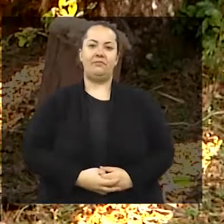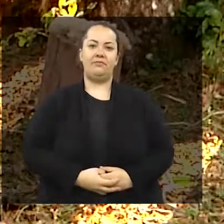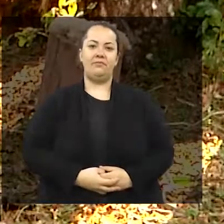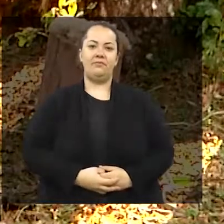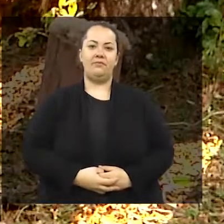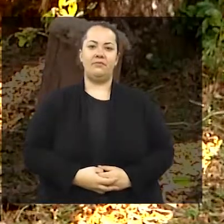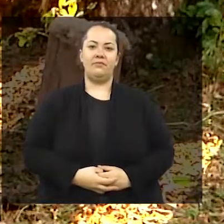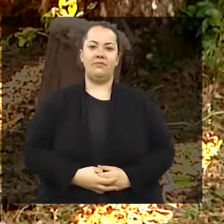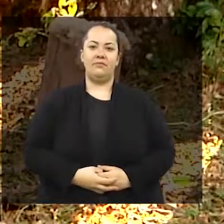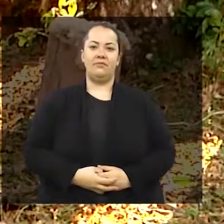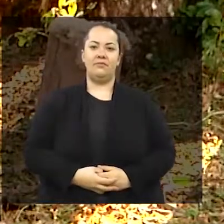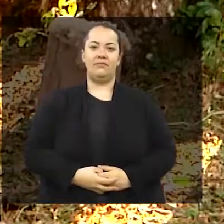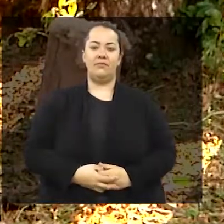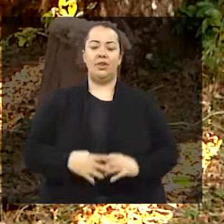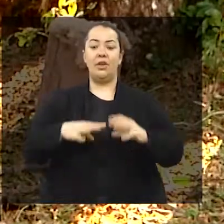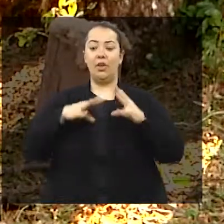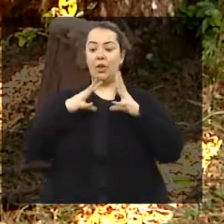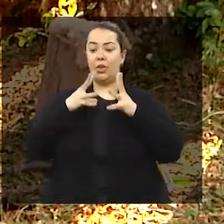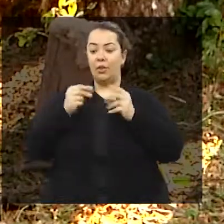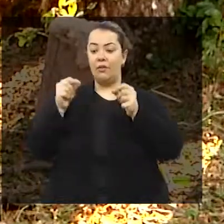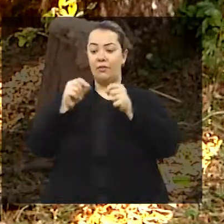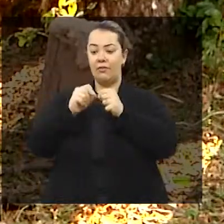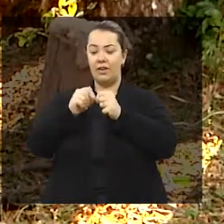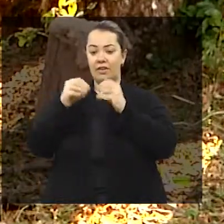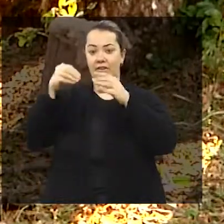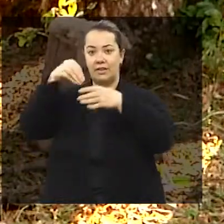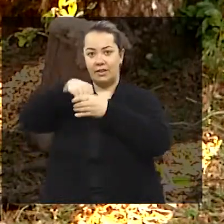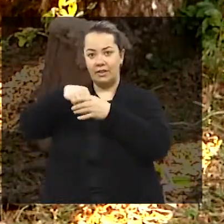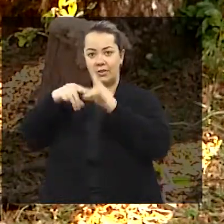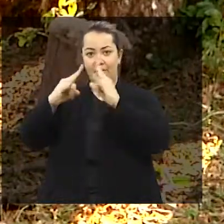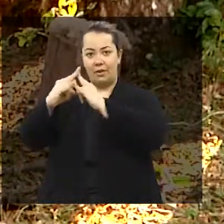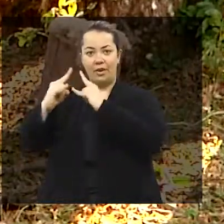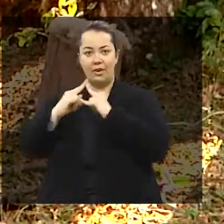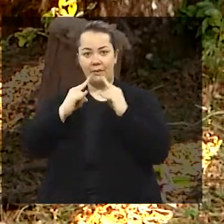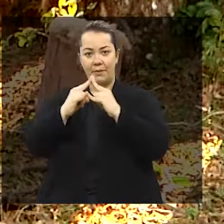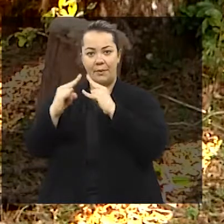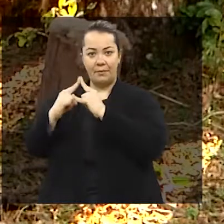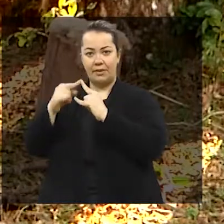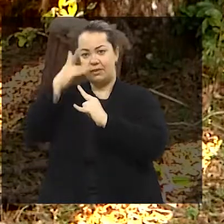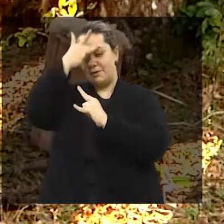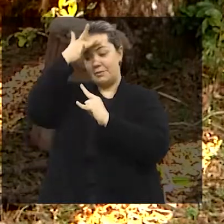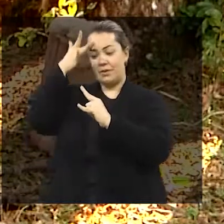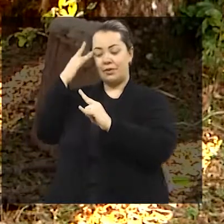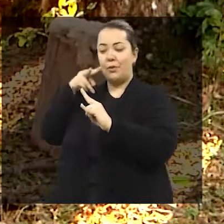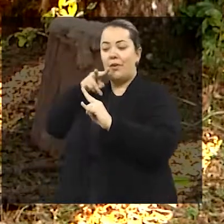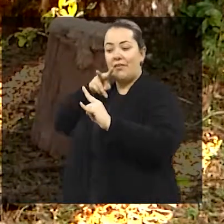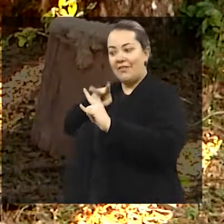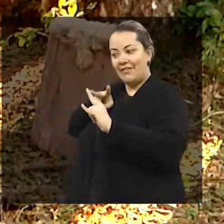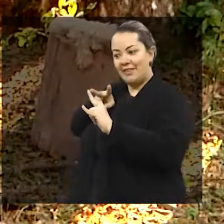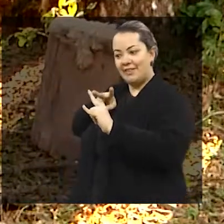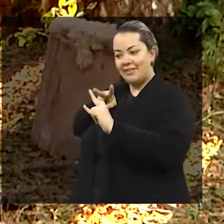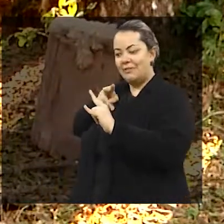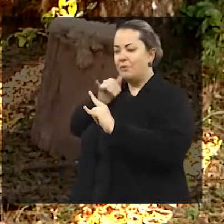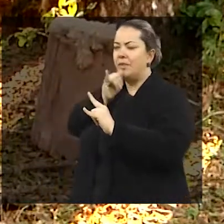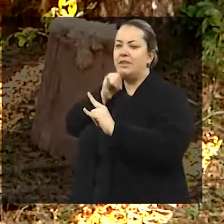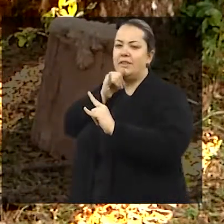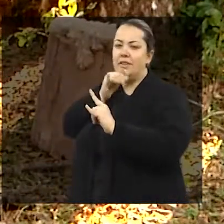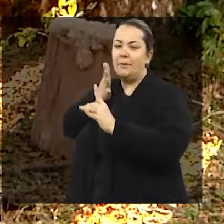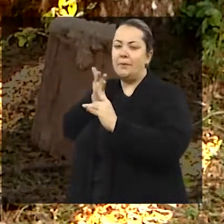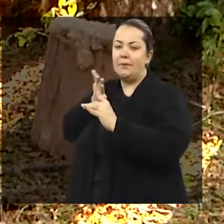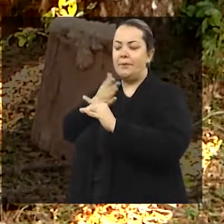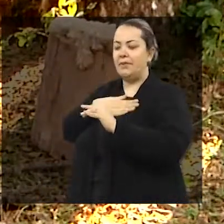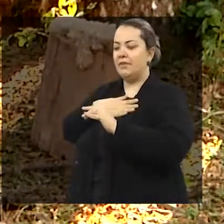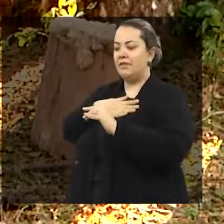se um falha cria-se um problema entendeu então fazer um acampamento estar no acampamento